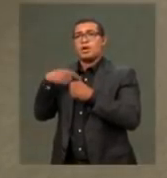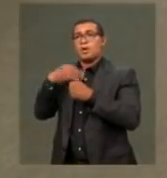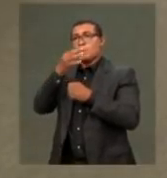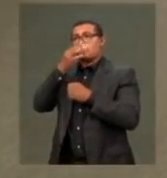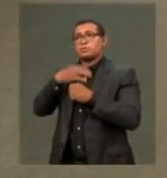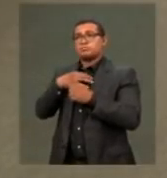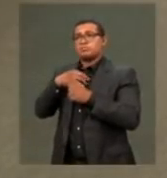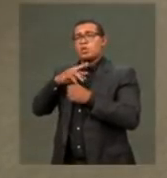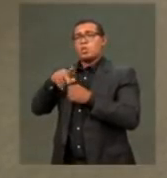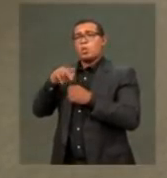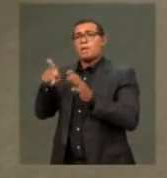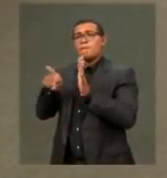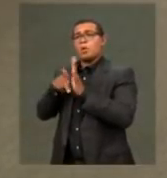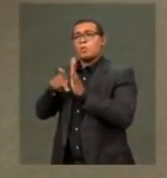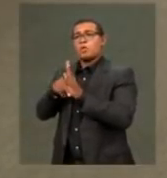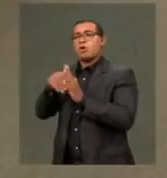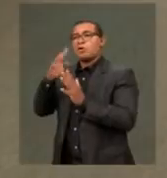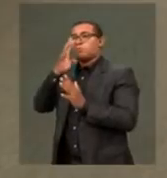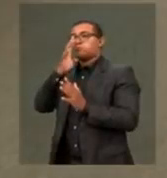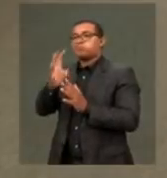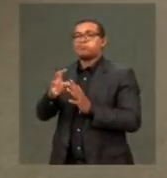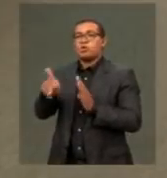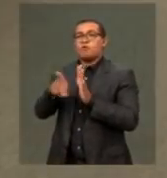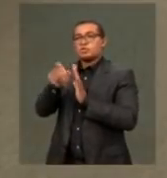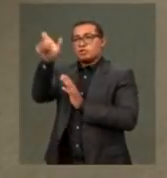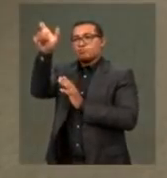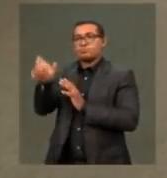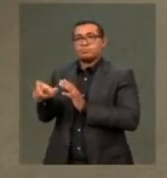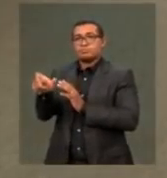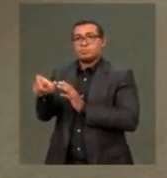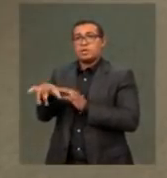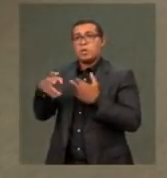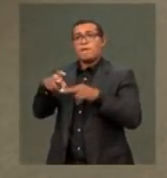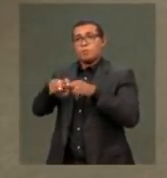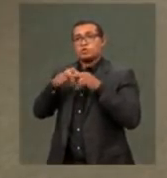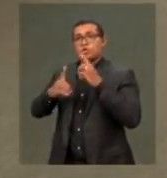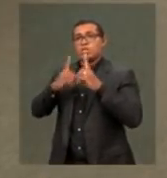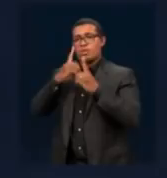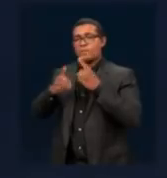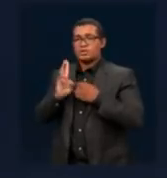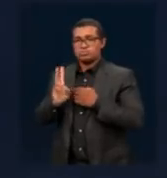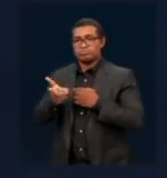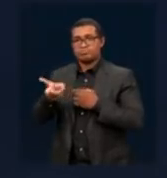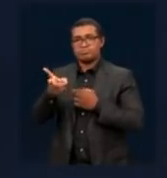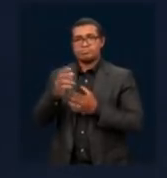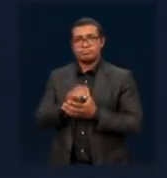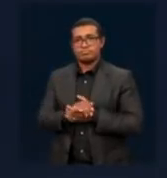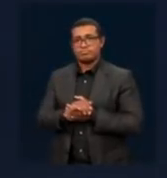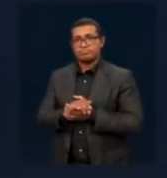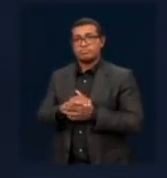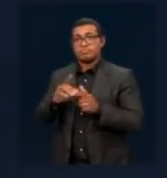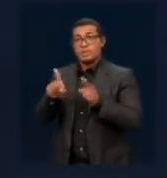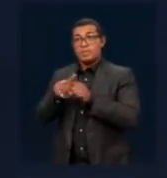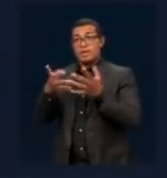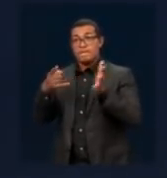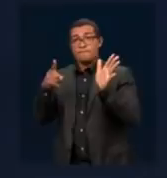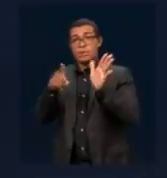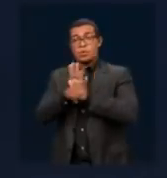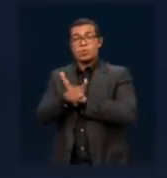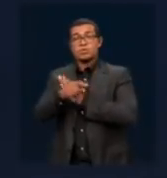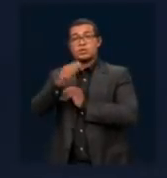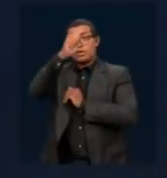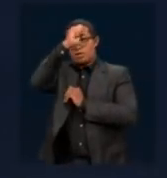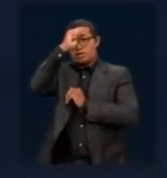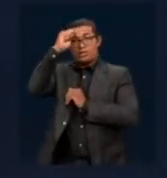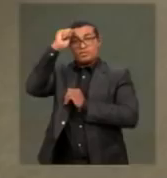houve nenhuma ofensa à sua honra ou à sua pessoa portanto a gente segue com o debate por favor candidata ea pergunta ora é do candidato andré